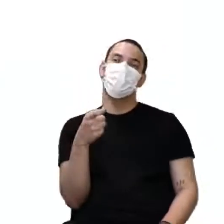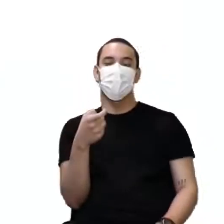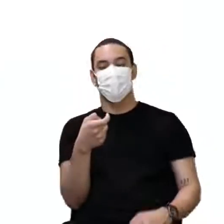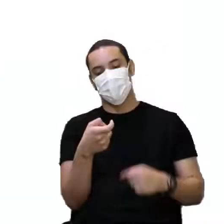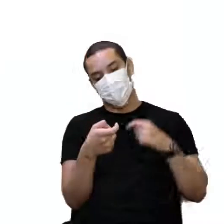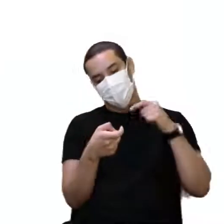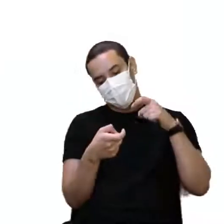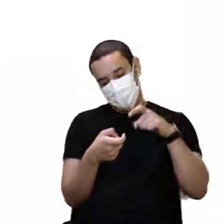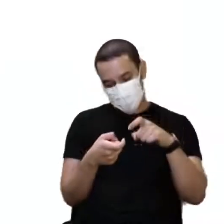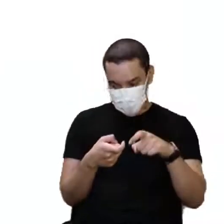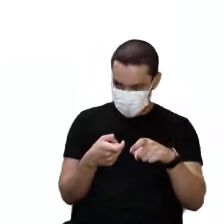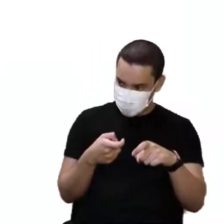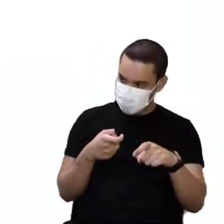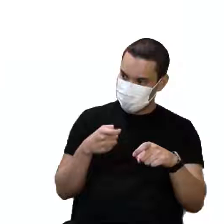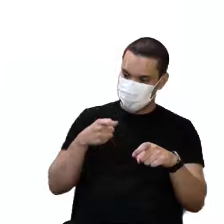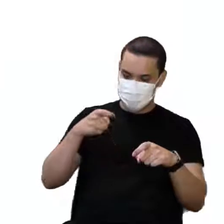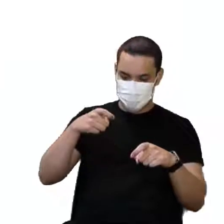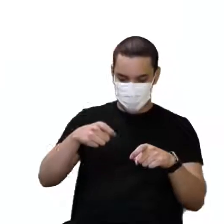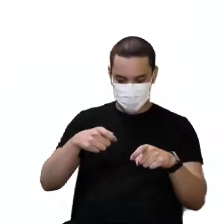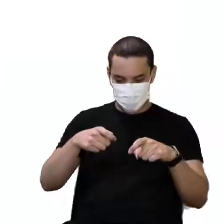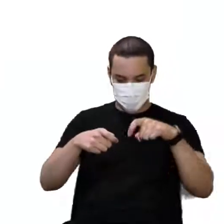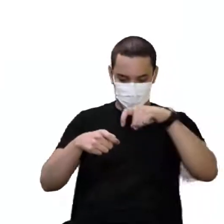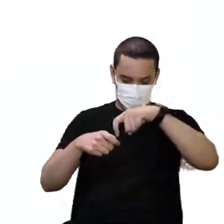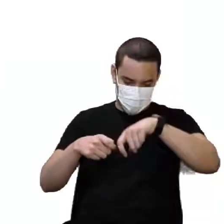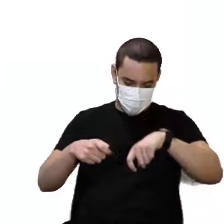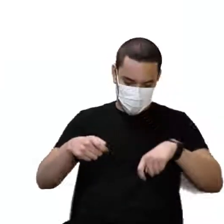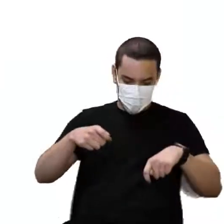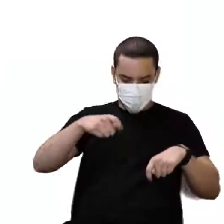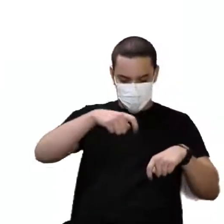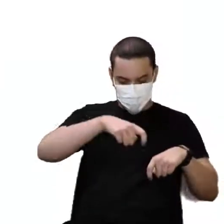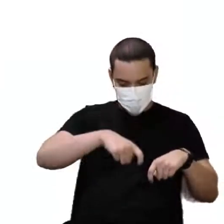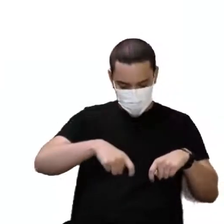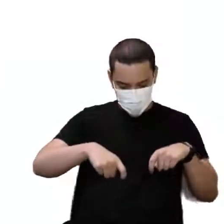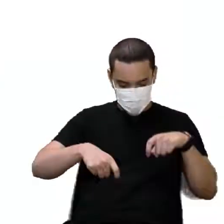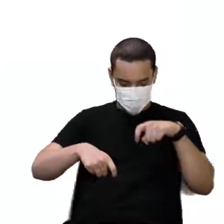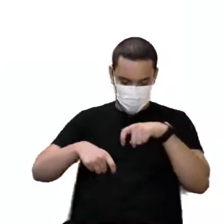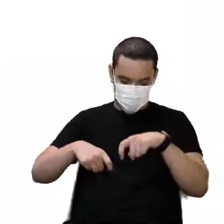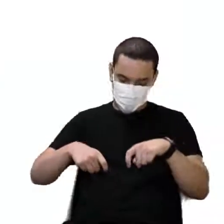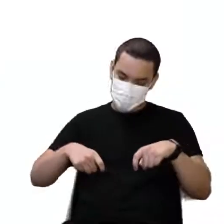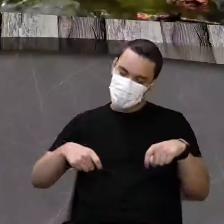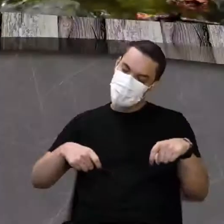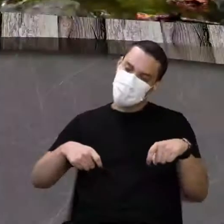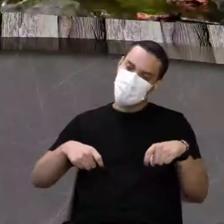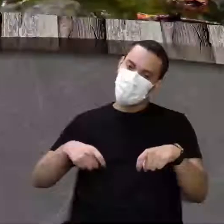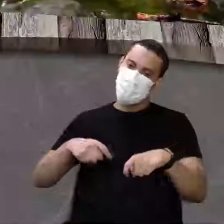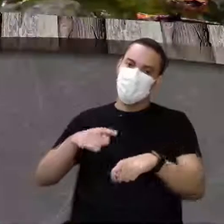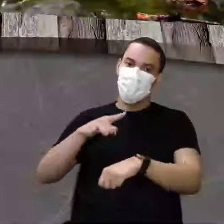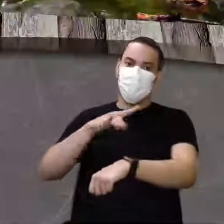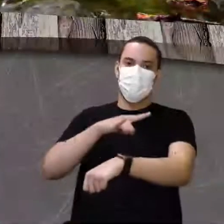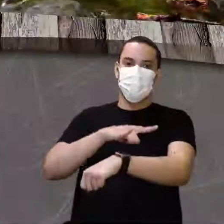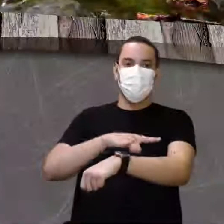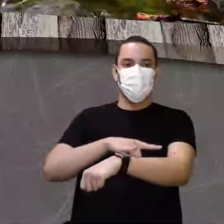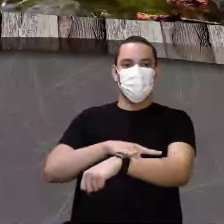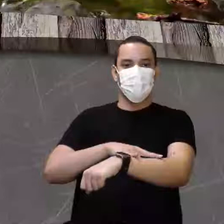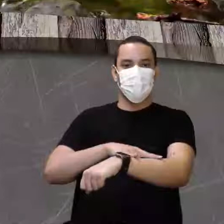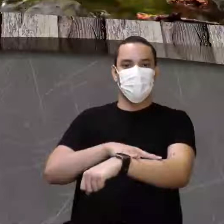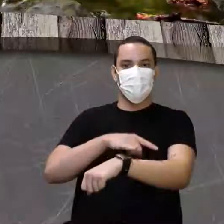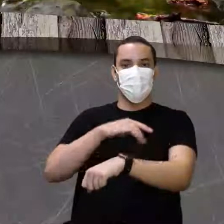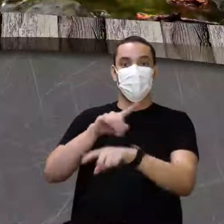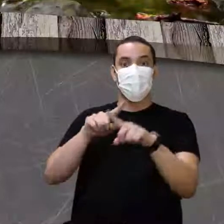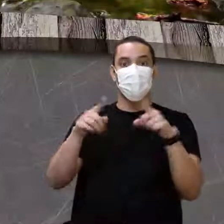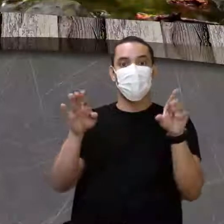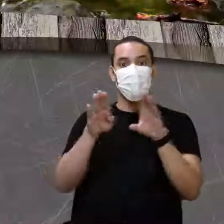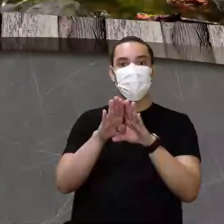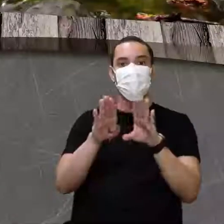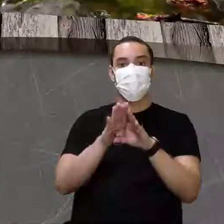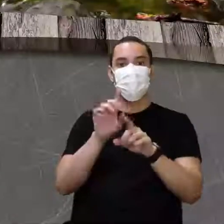contrário. Então, ela vai cavar com as unhas dela e vai enterrar as fezes dela. Só que ela deixa o cheiro, porque ela urina também.